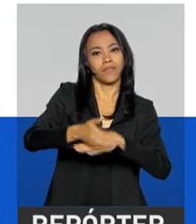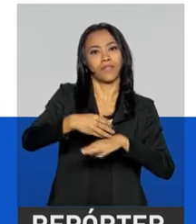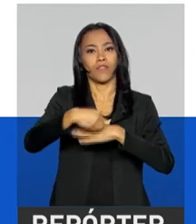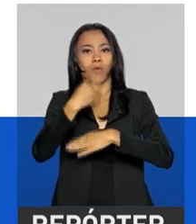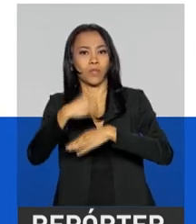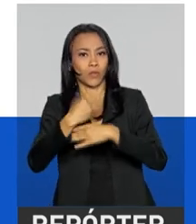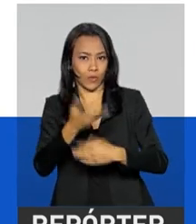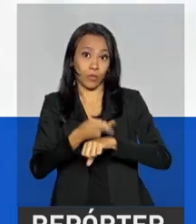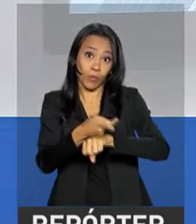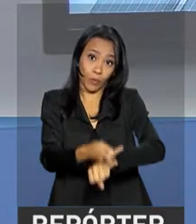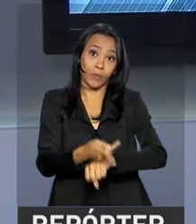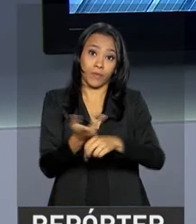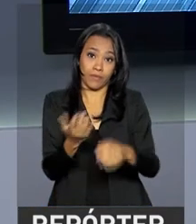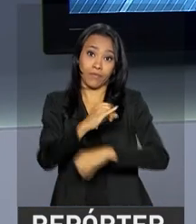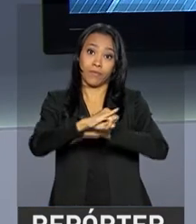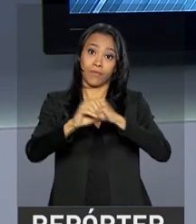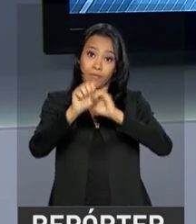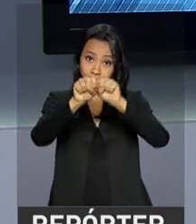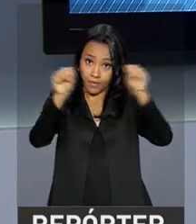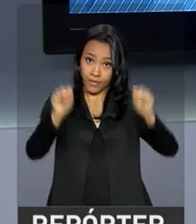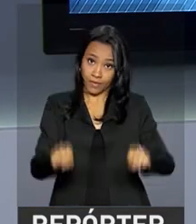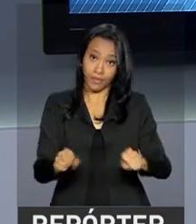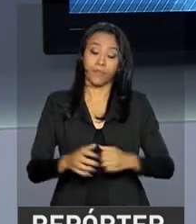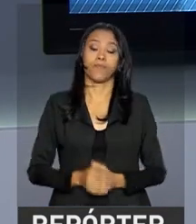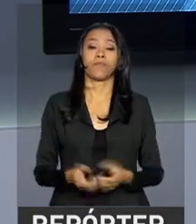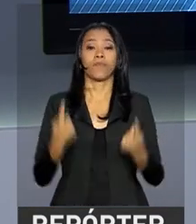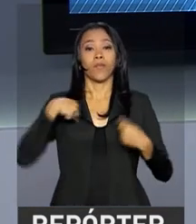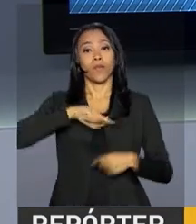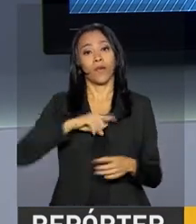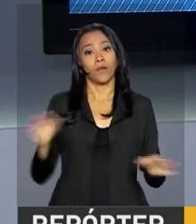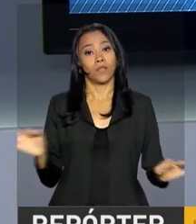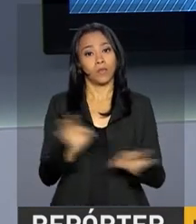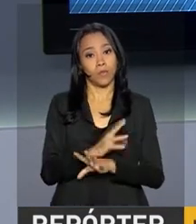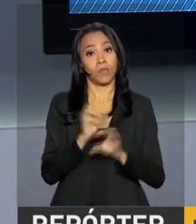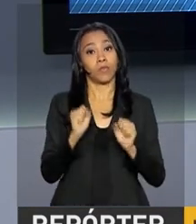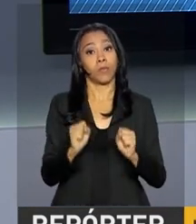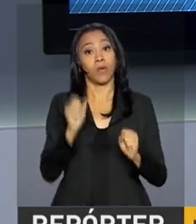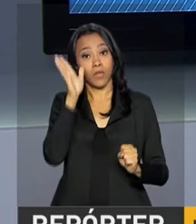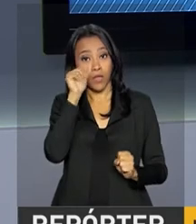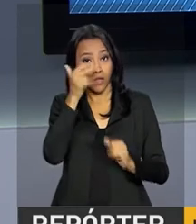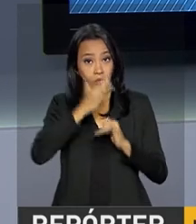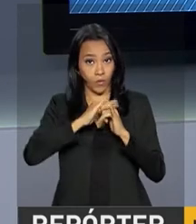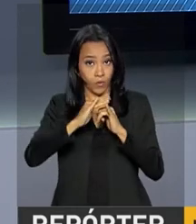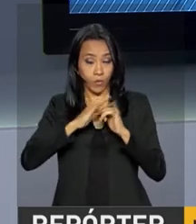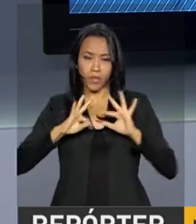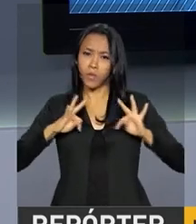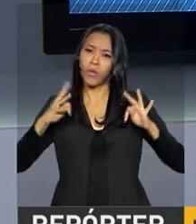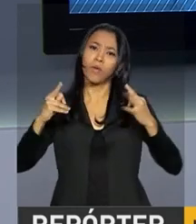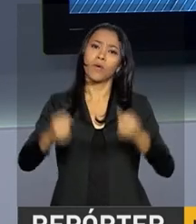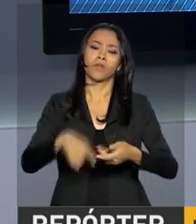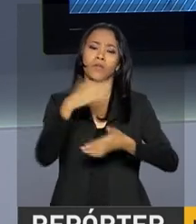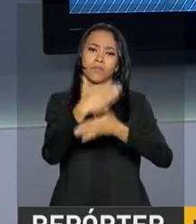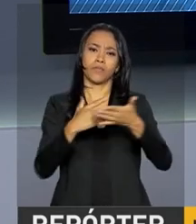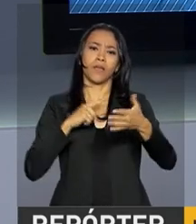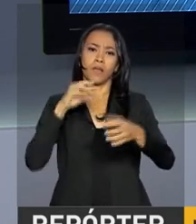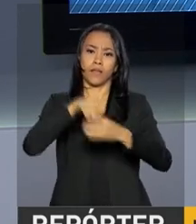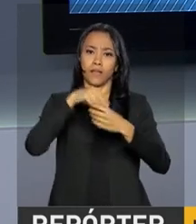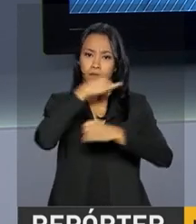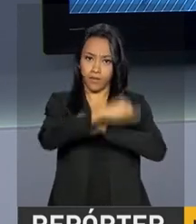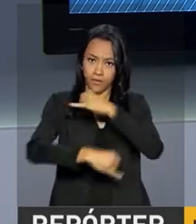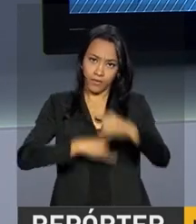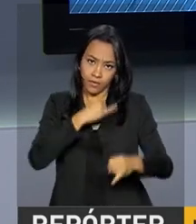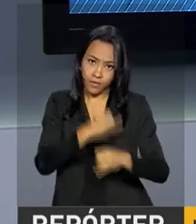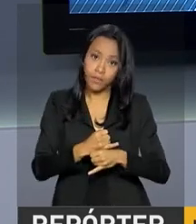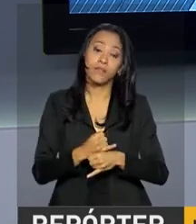informações nós ficamos por aqui você pode rever as reportagens no youtube e toda a nossa programação também está na